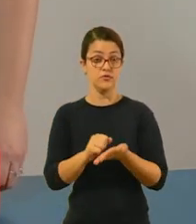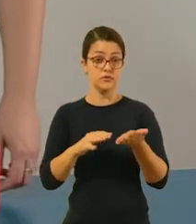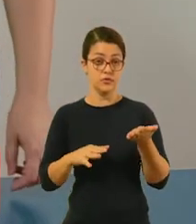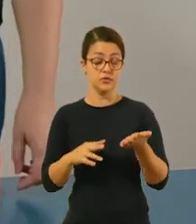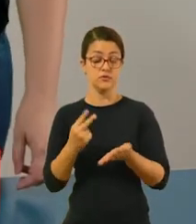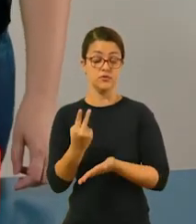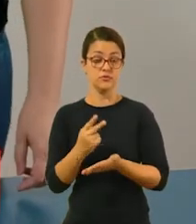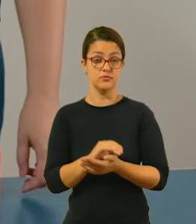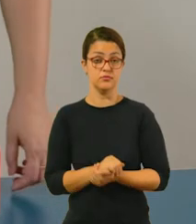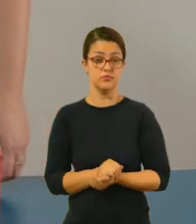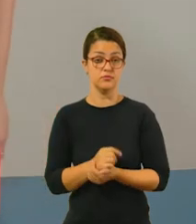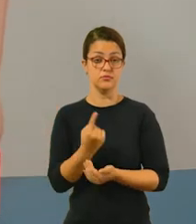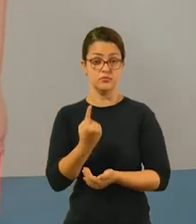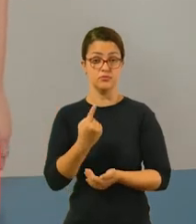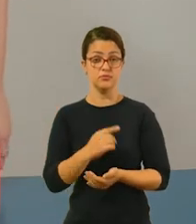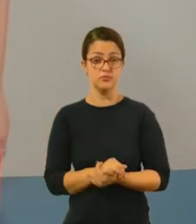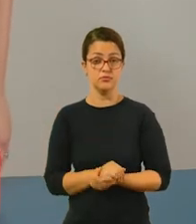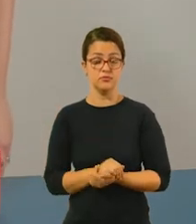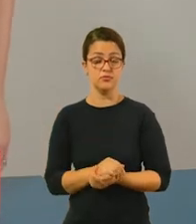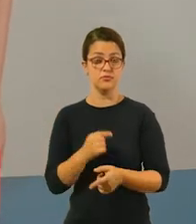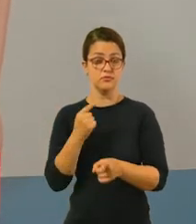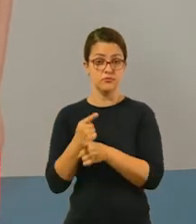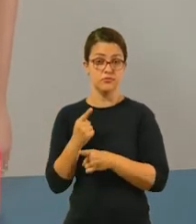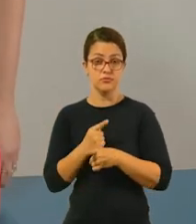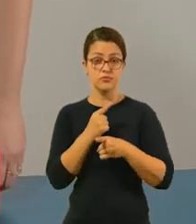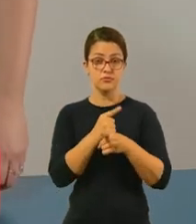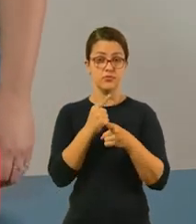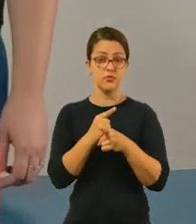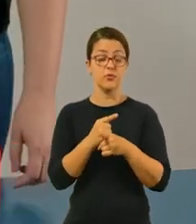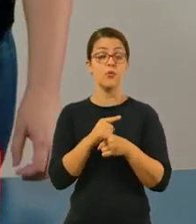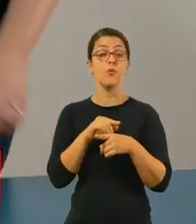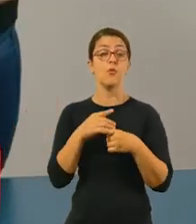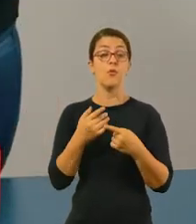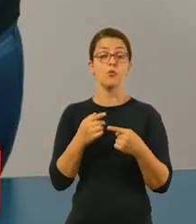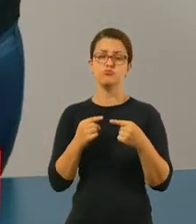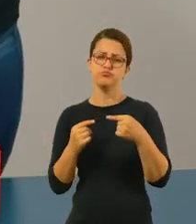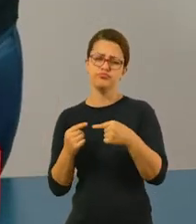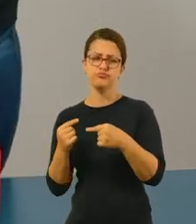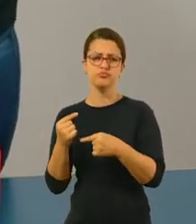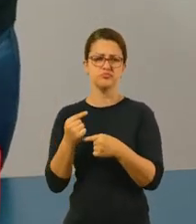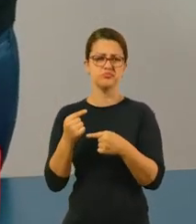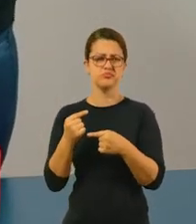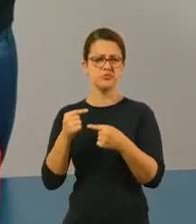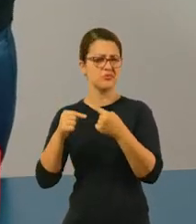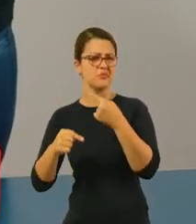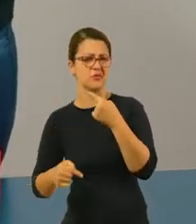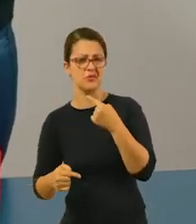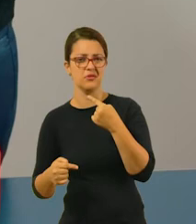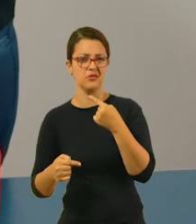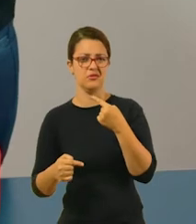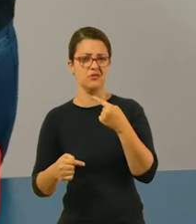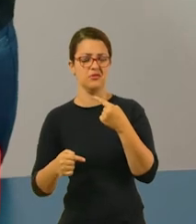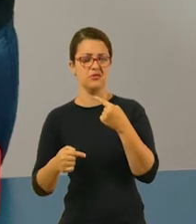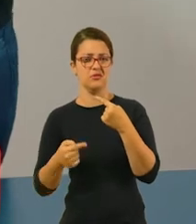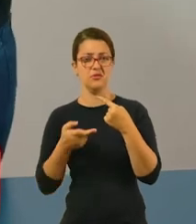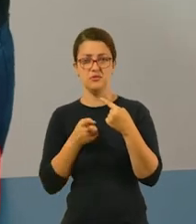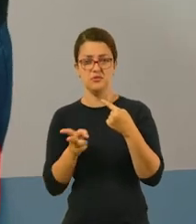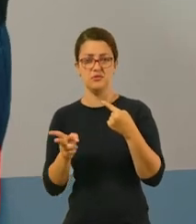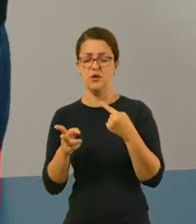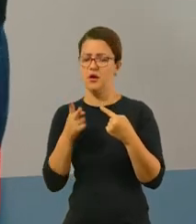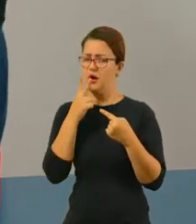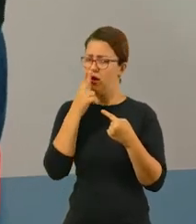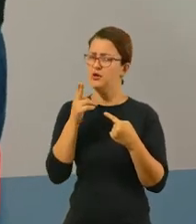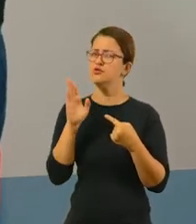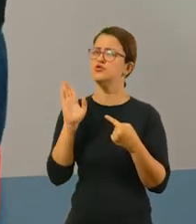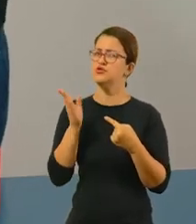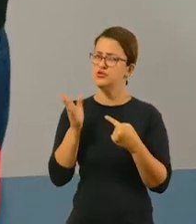Agora, atividade 2, exercício 1. Encontre a seta que está fora do padrão. Eu acho que esse tipo de